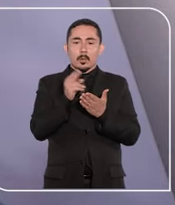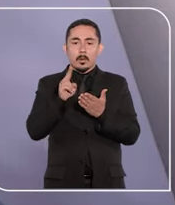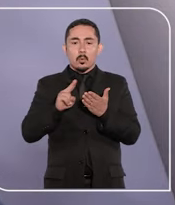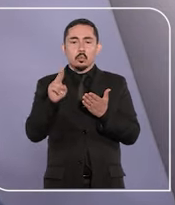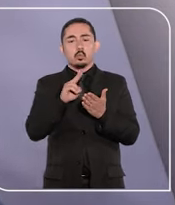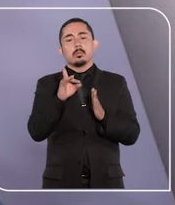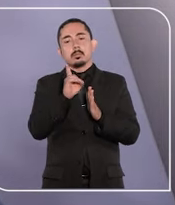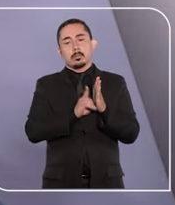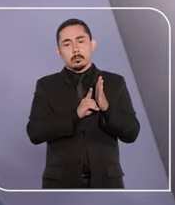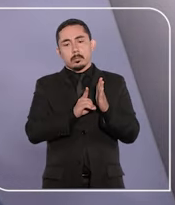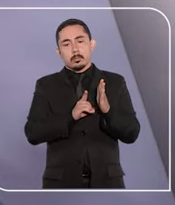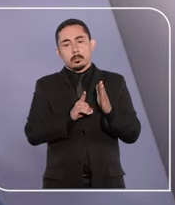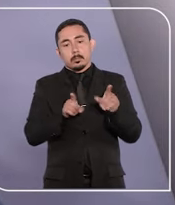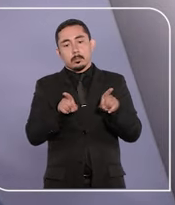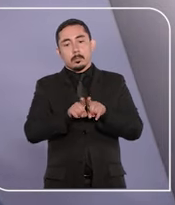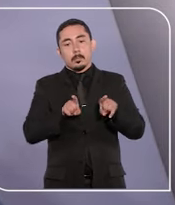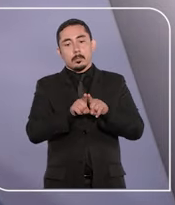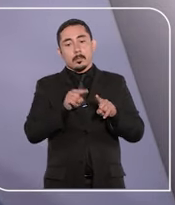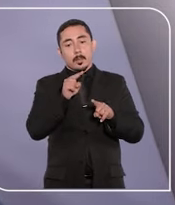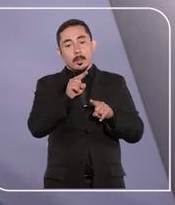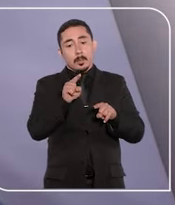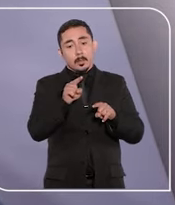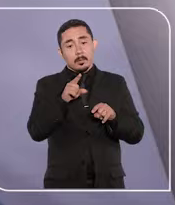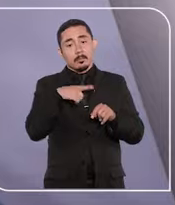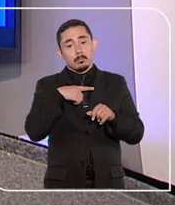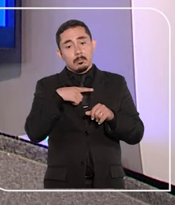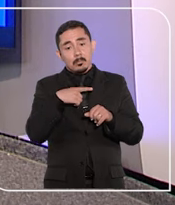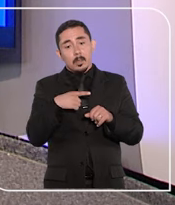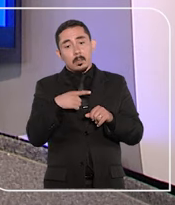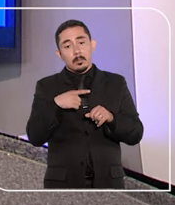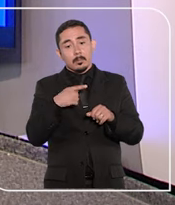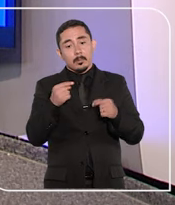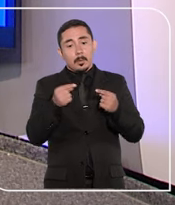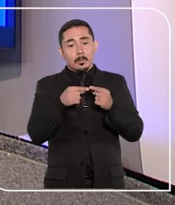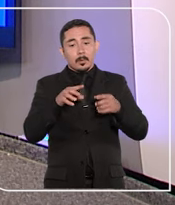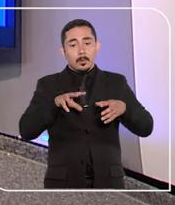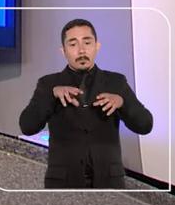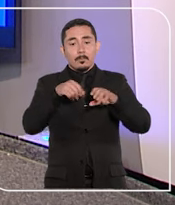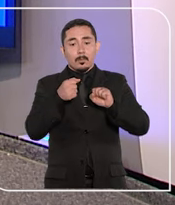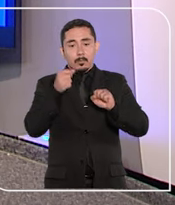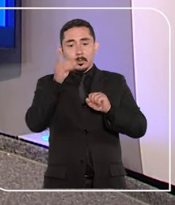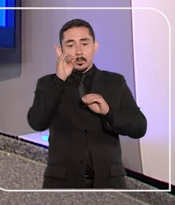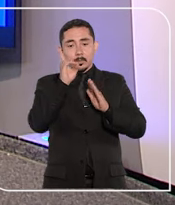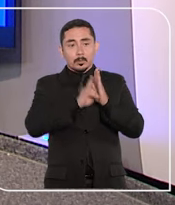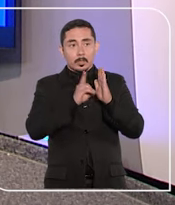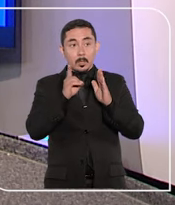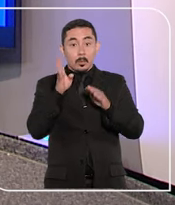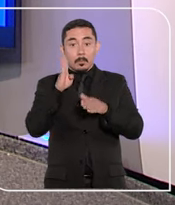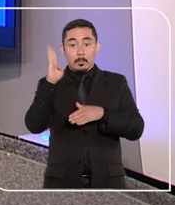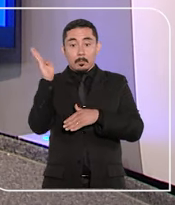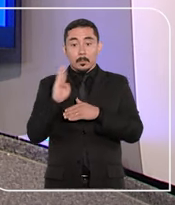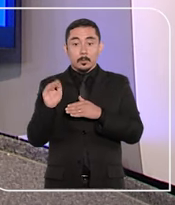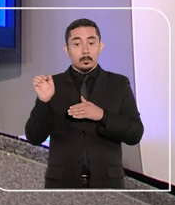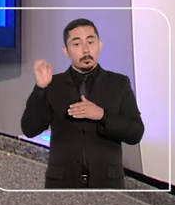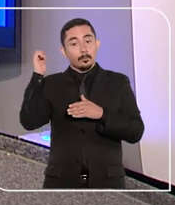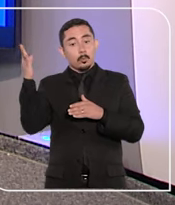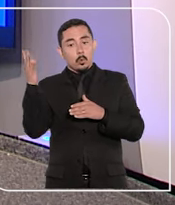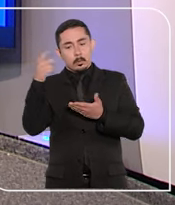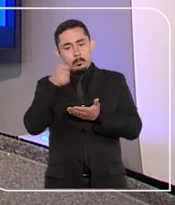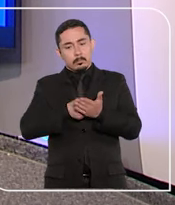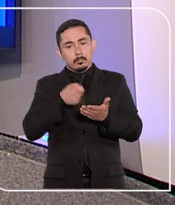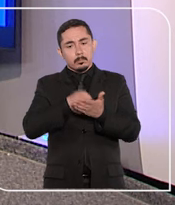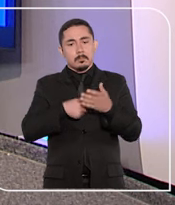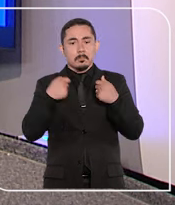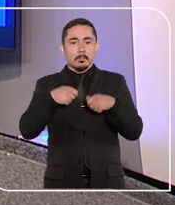se... Para quem cursou, né, a faculdade de Direito fora do Brasil, quais são as exigências? Né? Pode